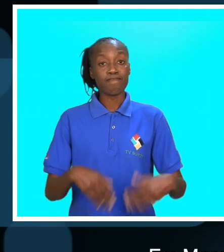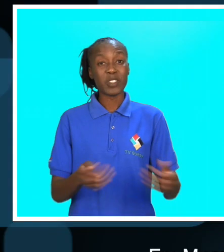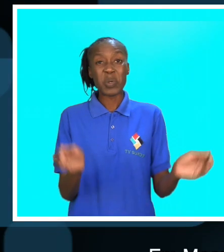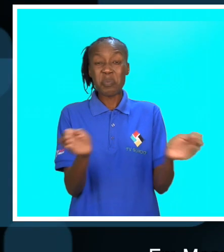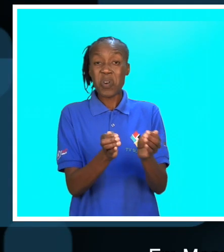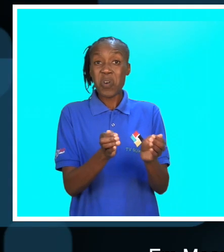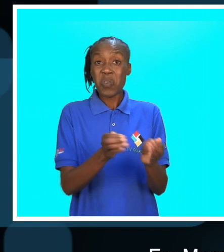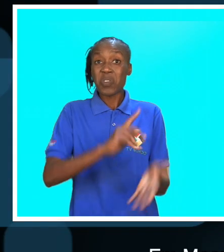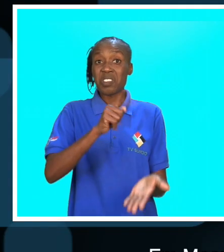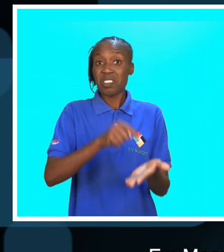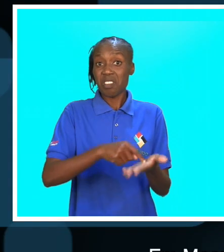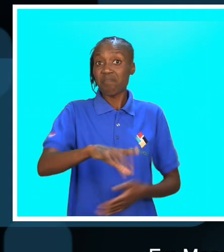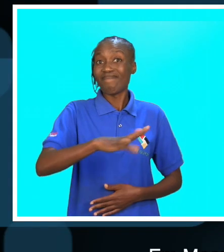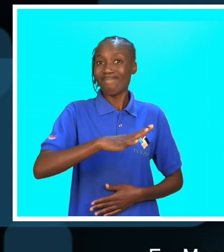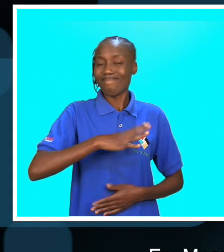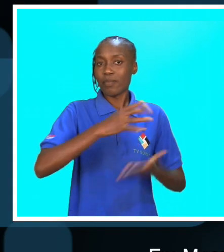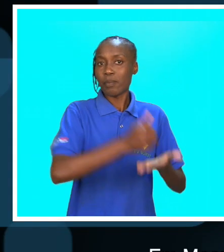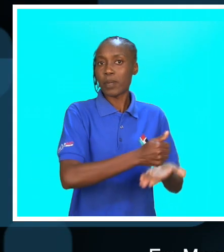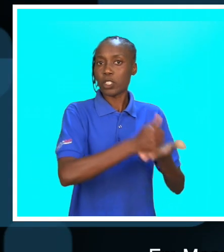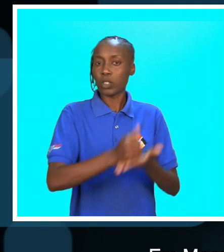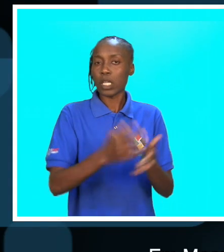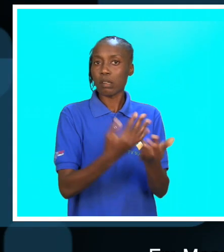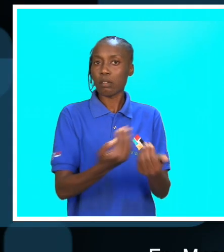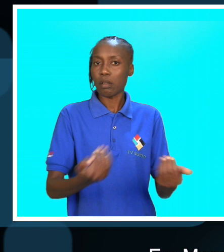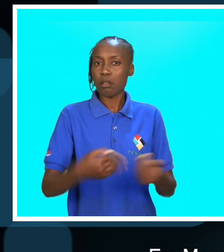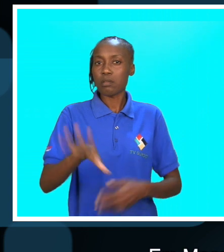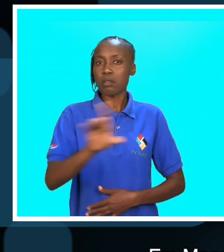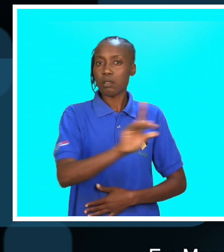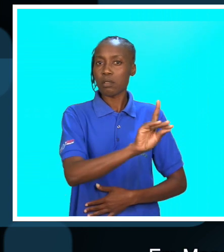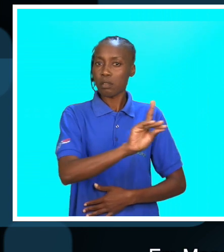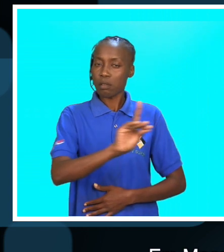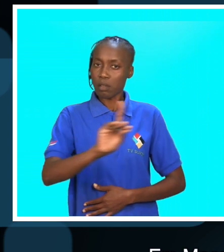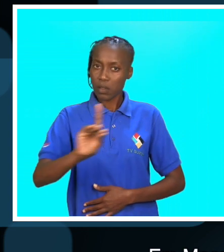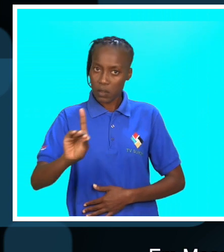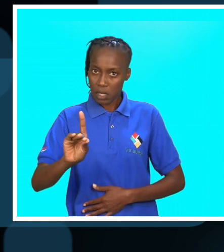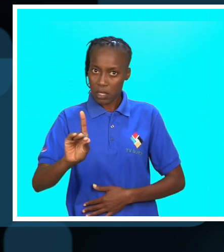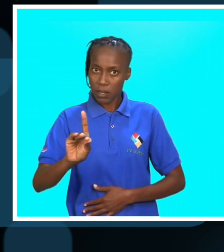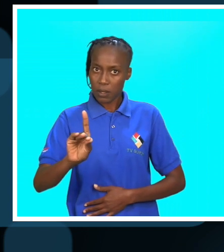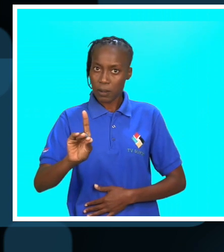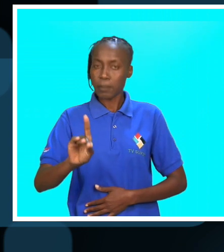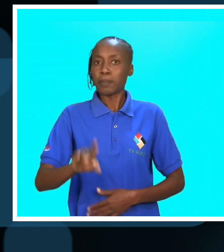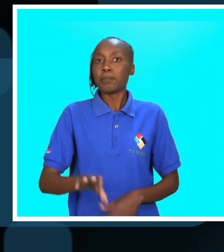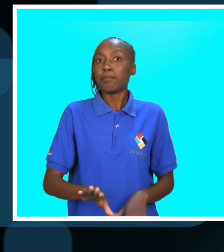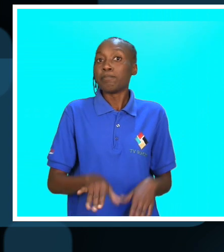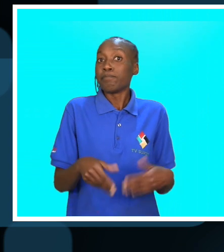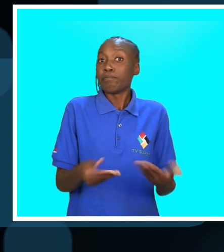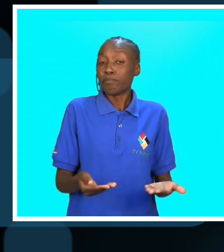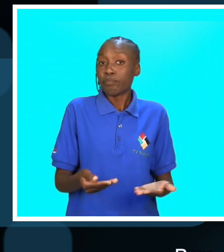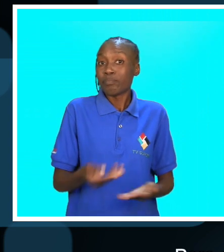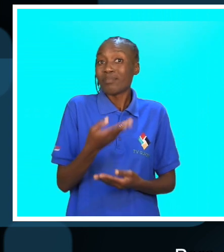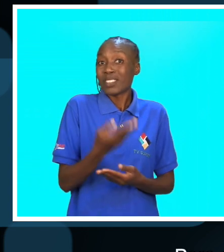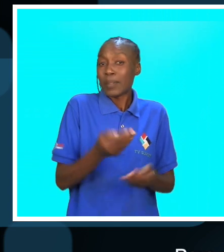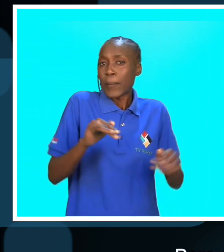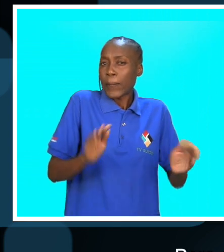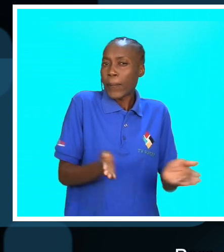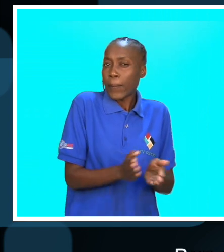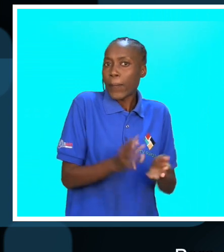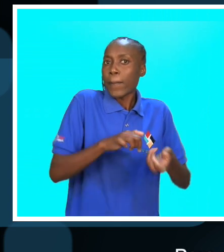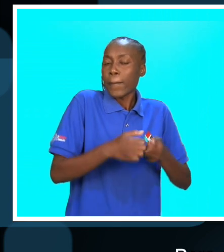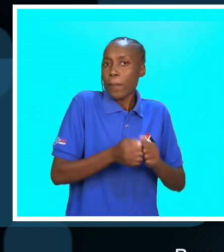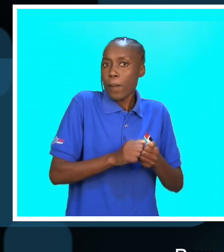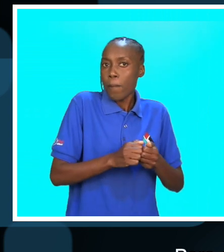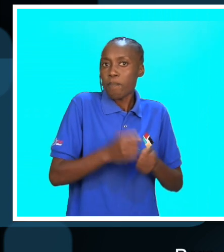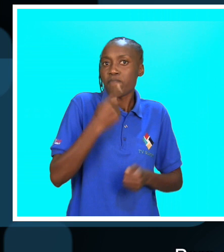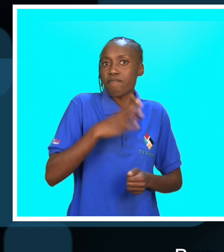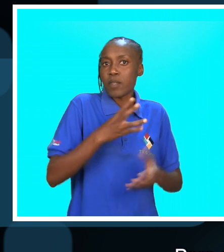Existe poucos centros para atender crianças com necessidades educativas especiais. Para comandar